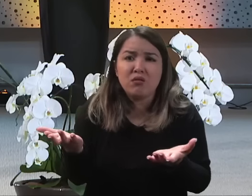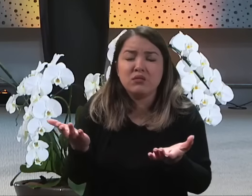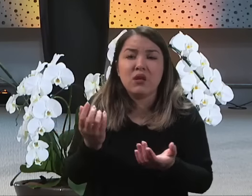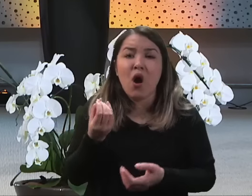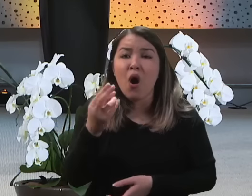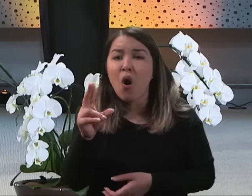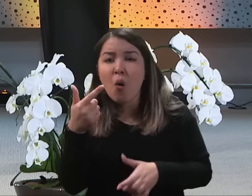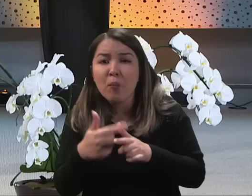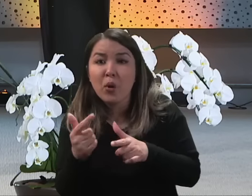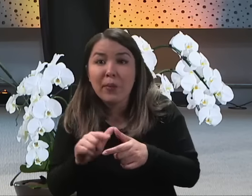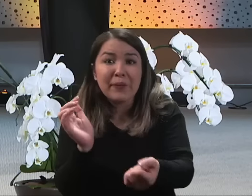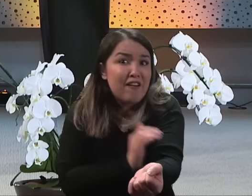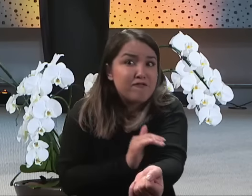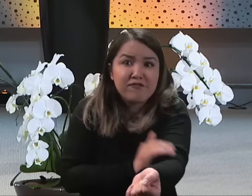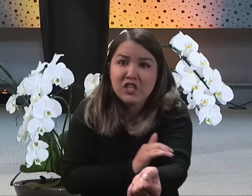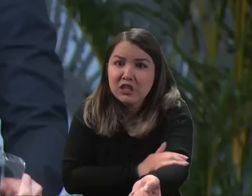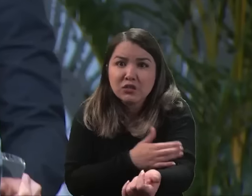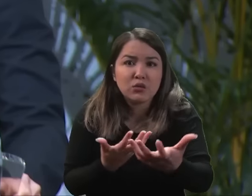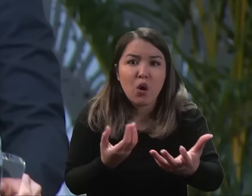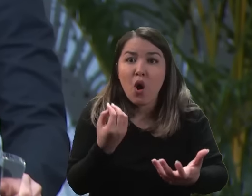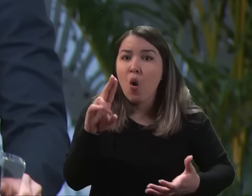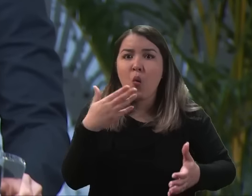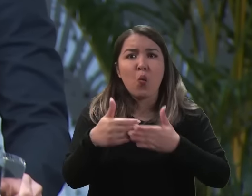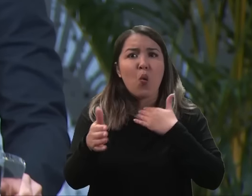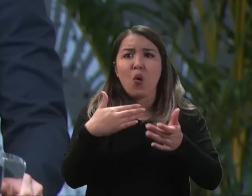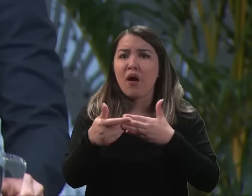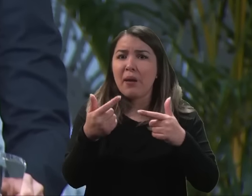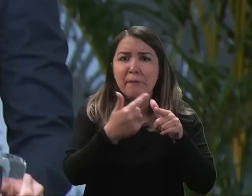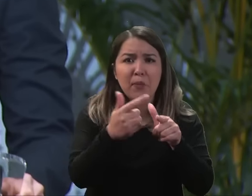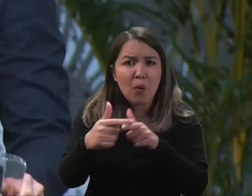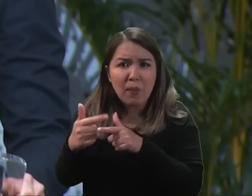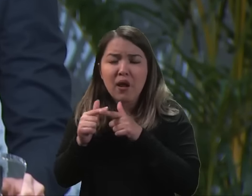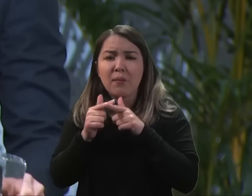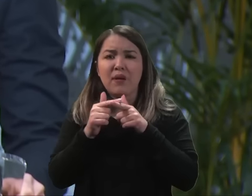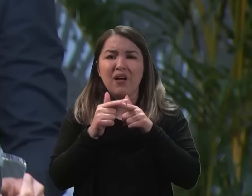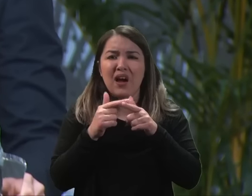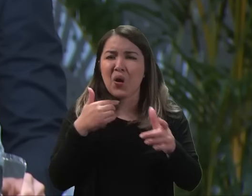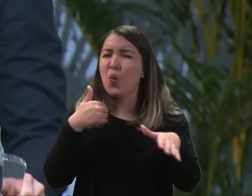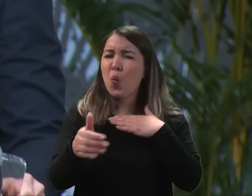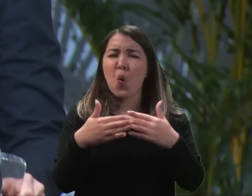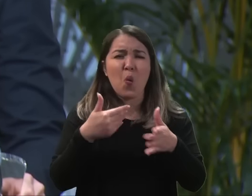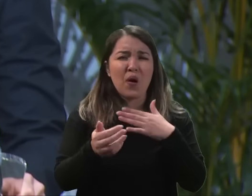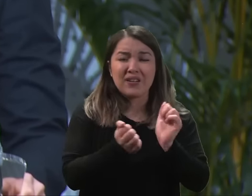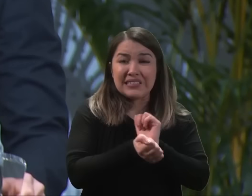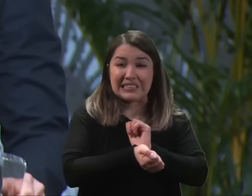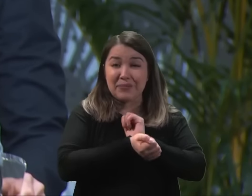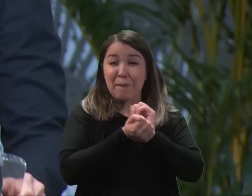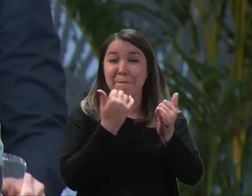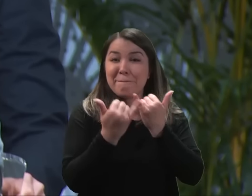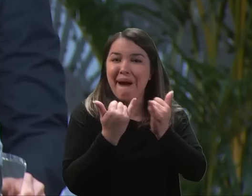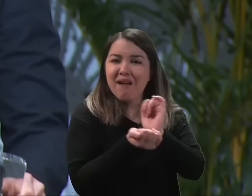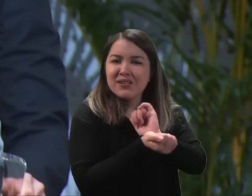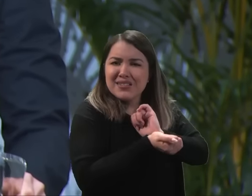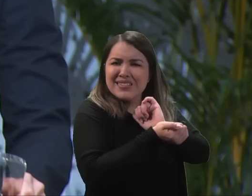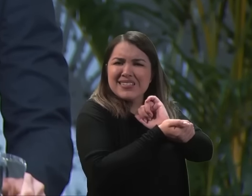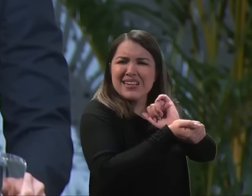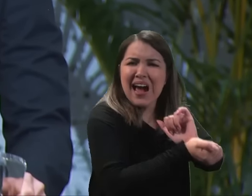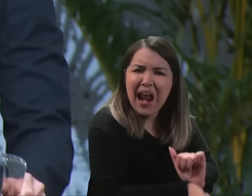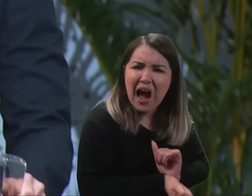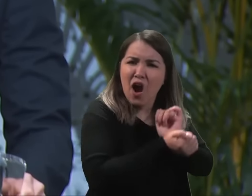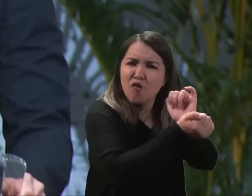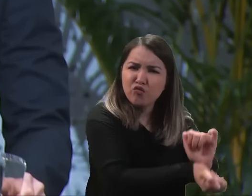vício seja qual for qual for a escravidão seja qual for a escravidão